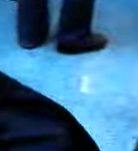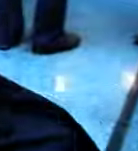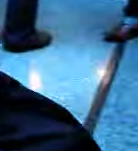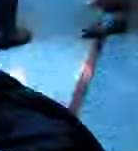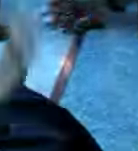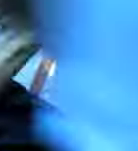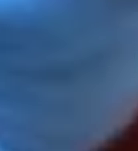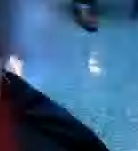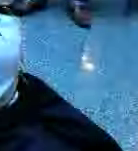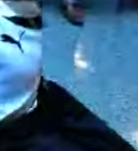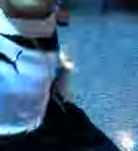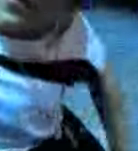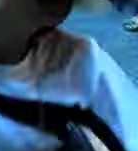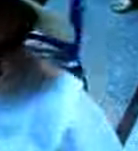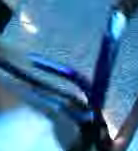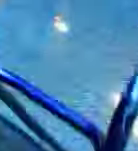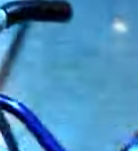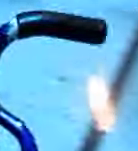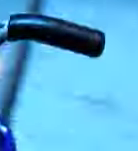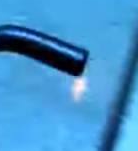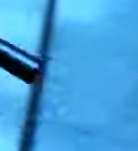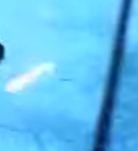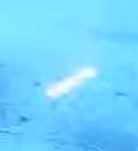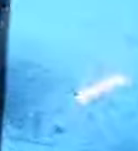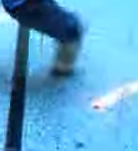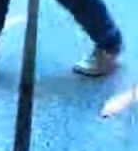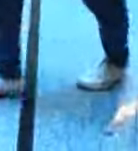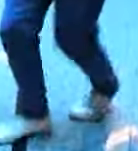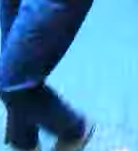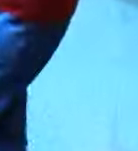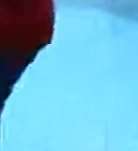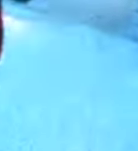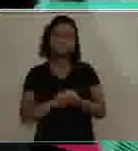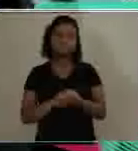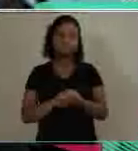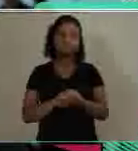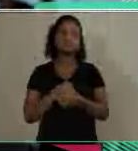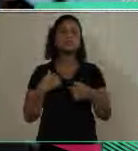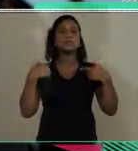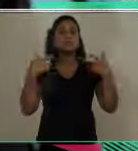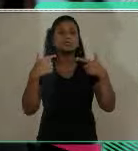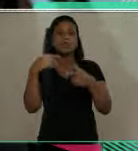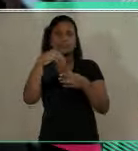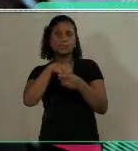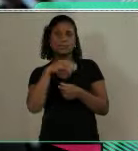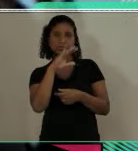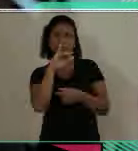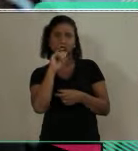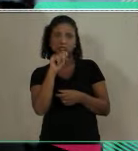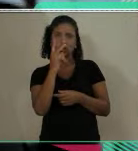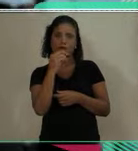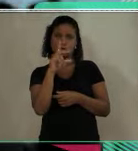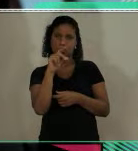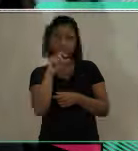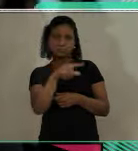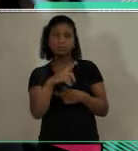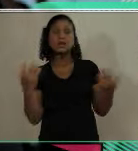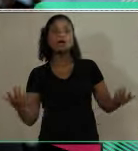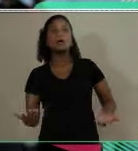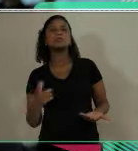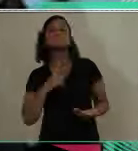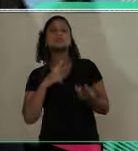para o menino, ele segura a mão direita dela e roda. O trabalho da Cia Olos, ele